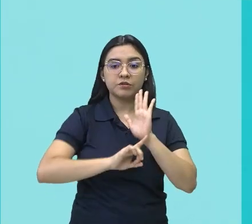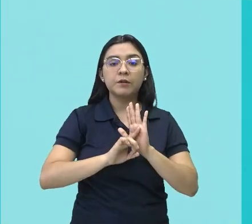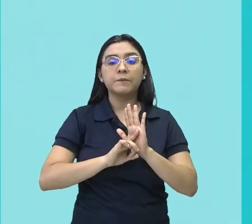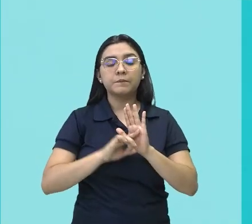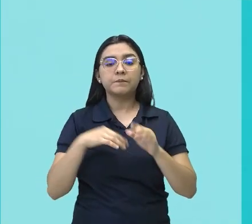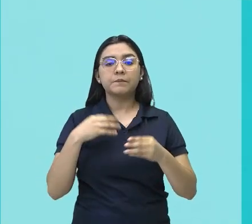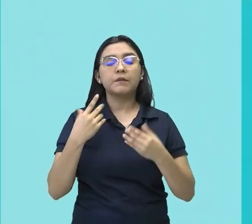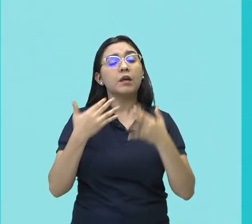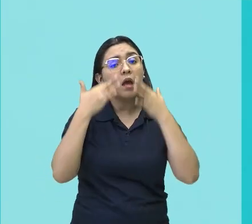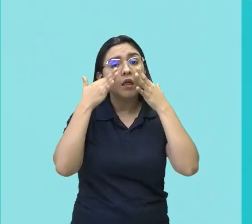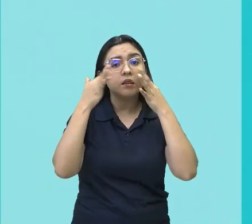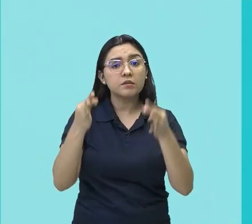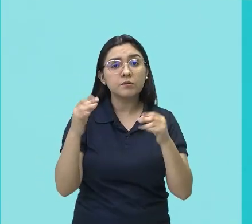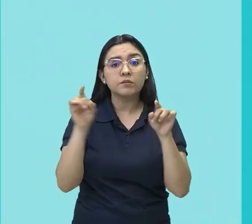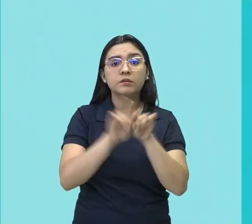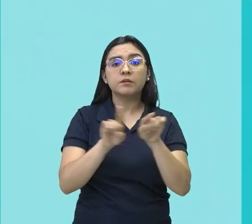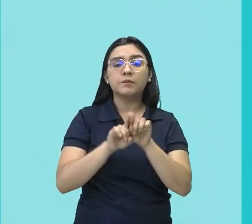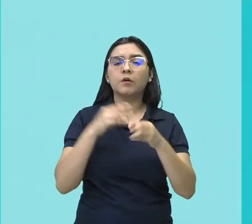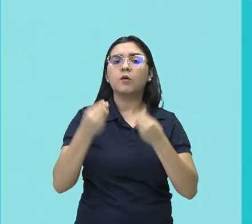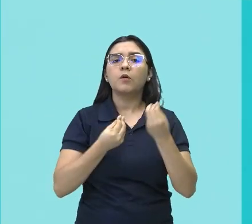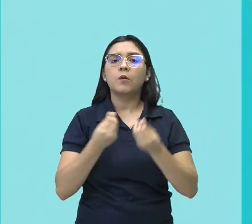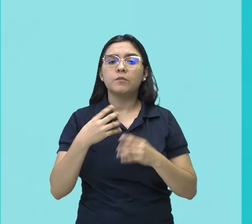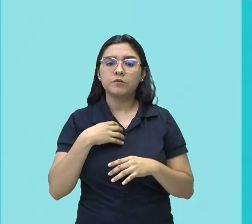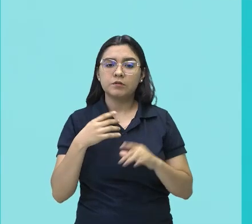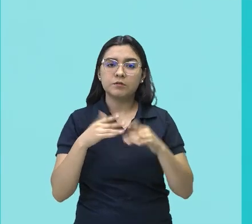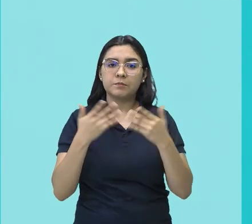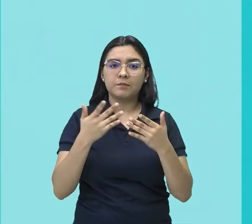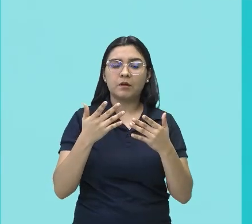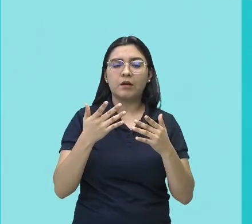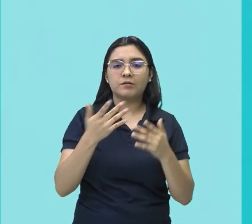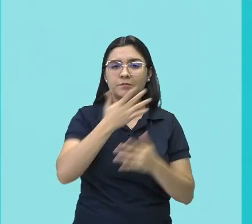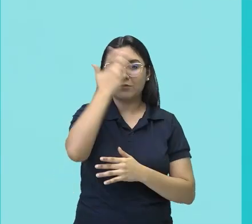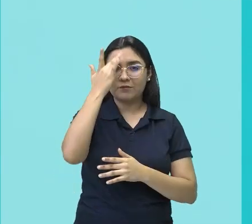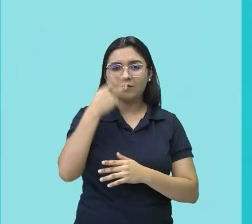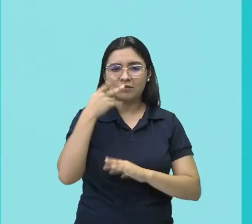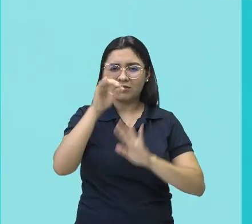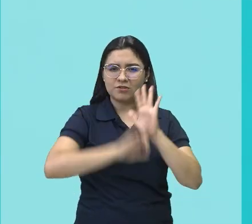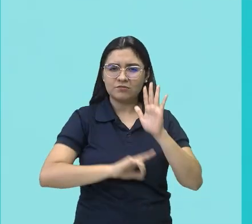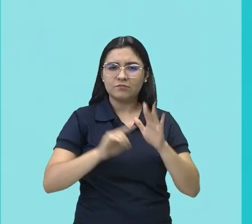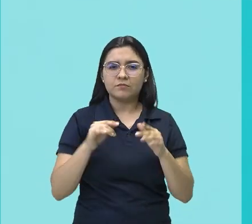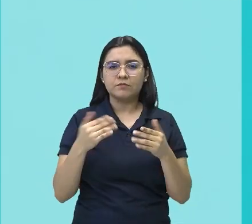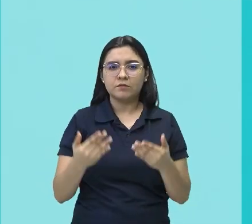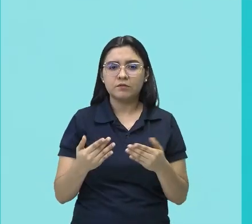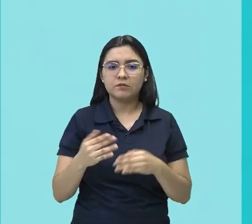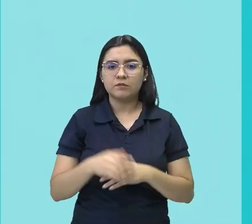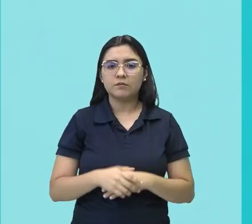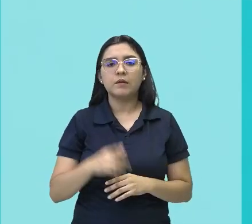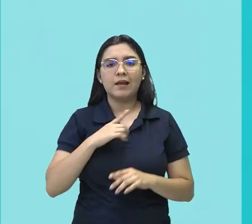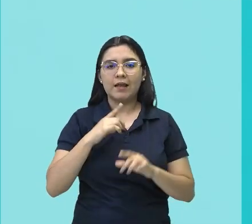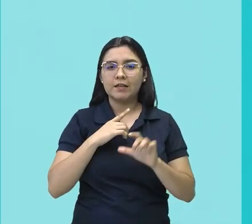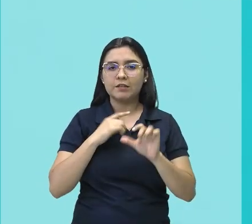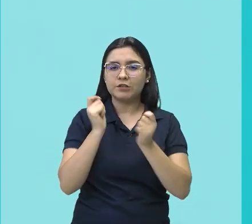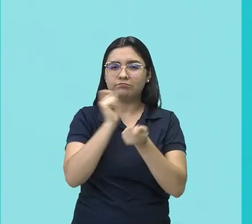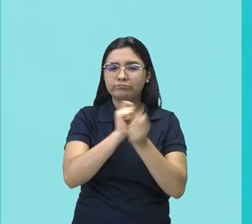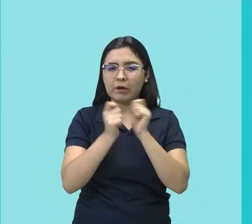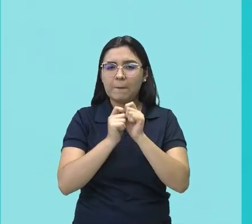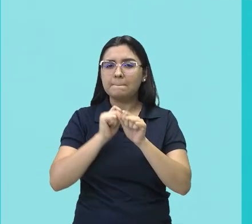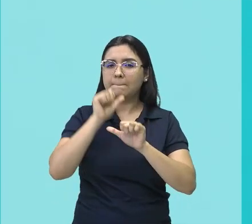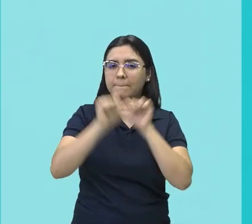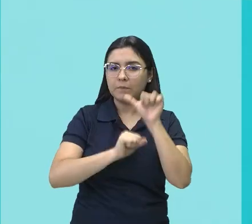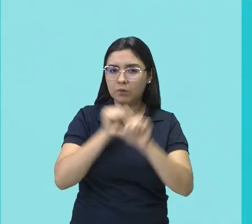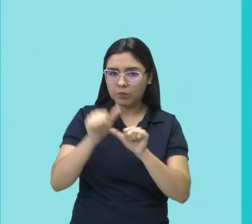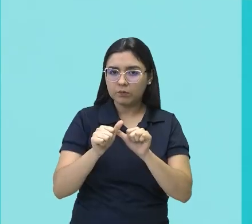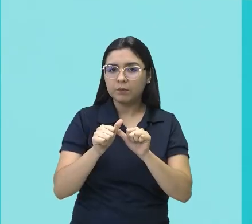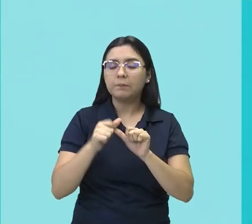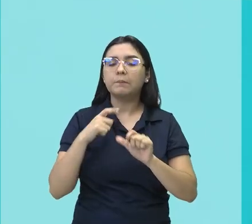vezes, no jeito que as pessoas falam acerca desses direitos. Normalmente, pega esse direito, deturpa a ideia que ele tem